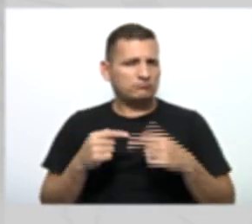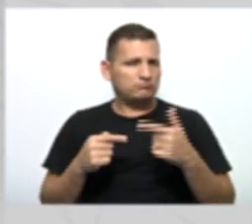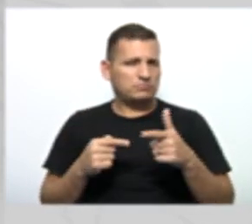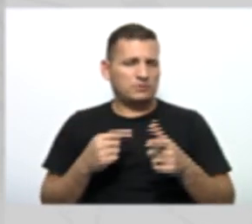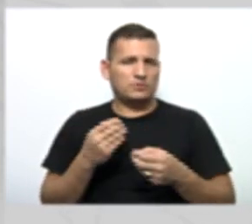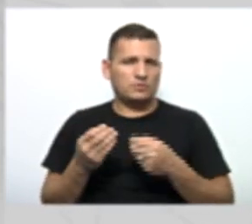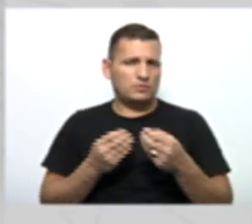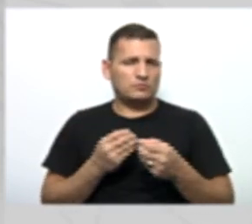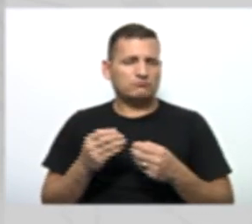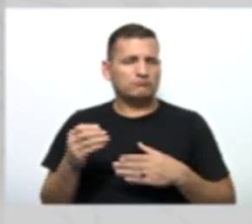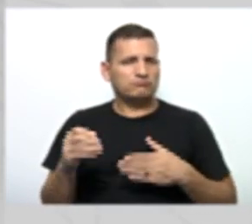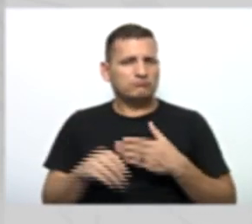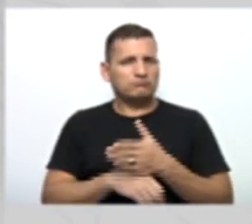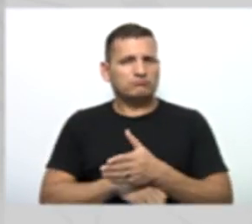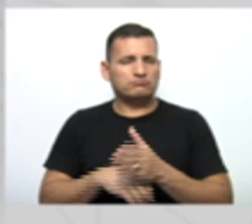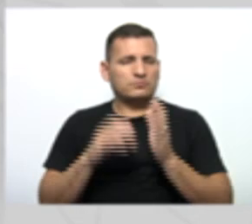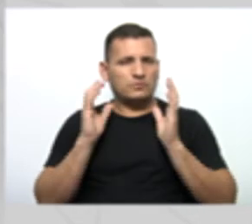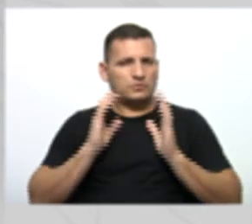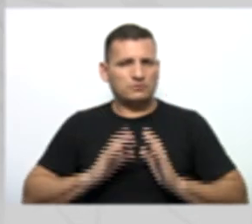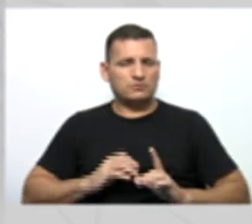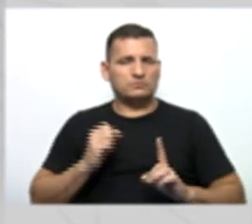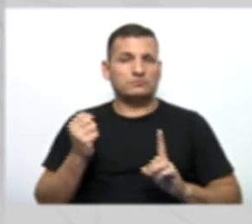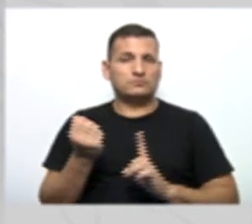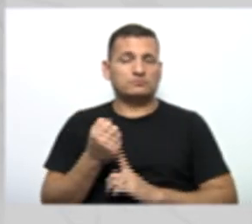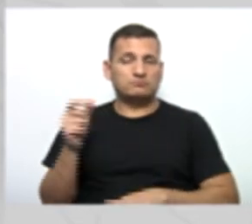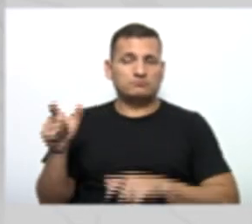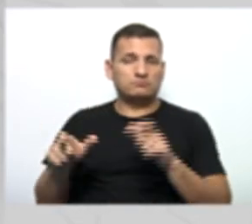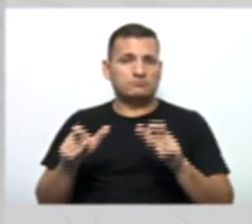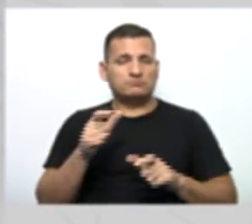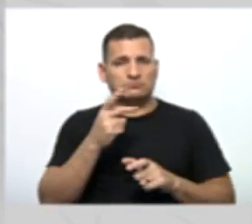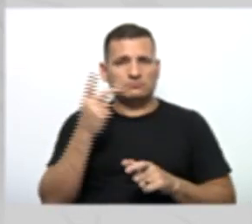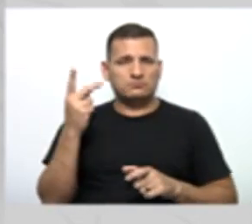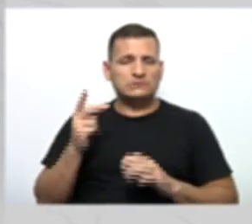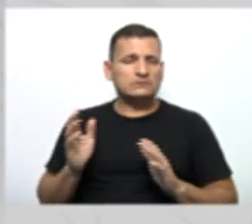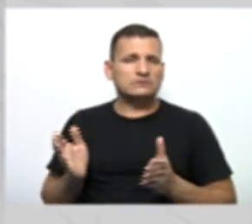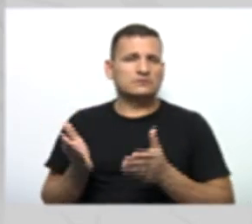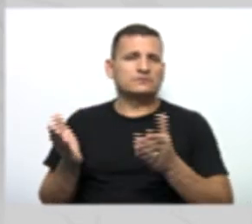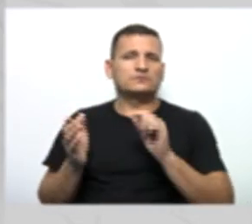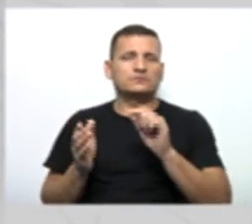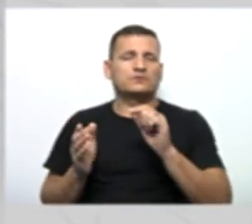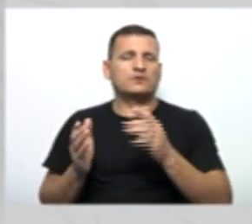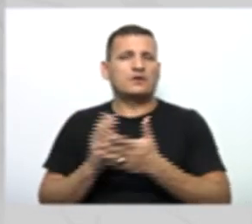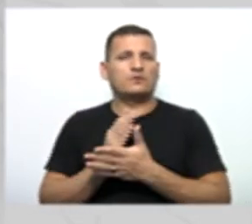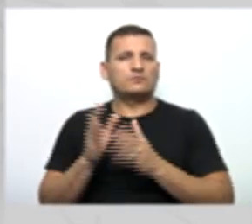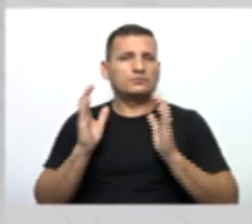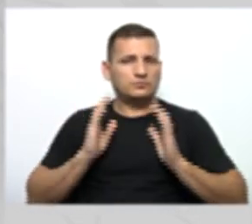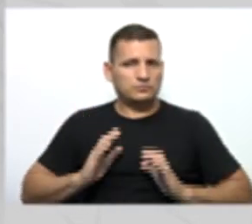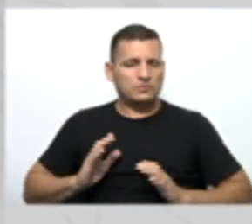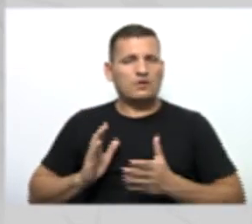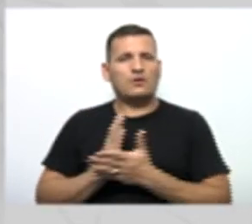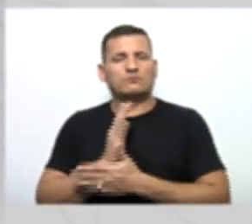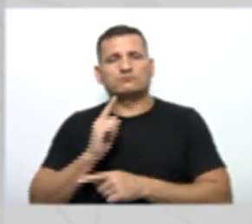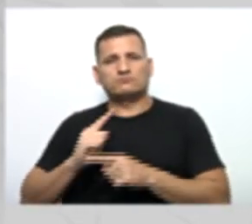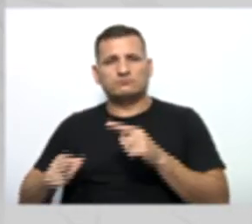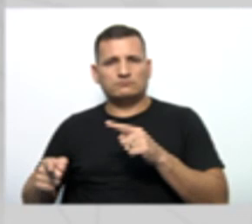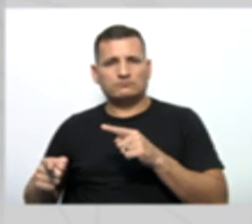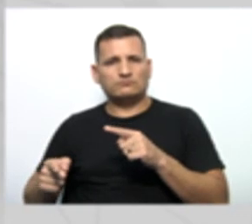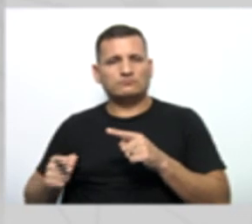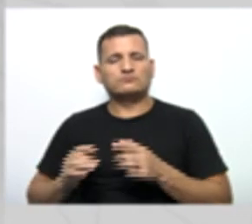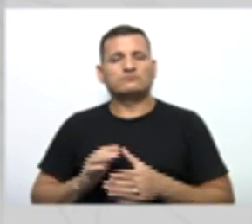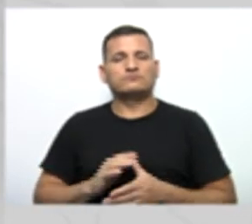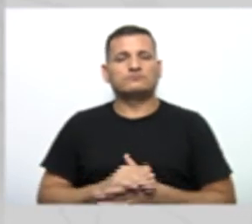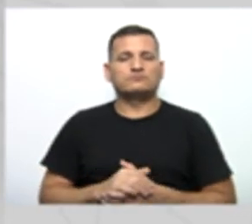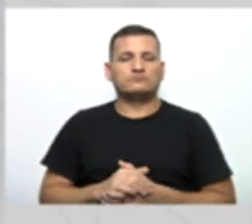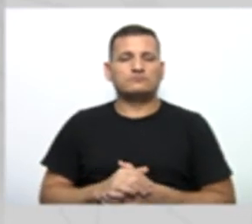condutas sociais dos indivíduos, incentivando algumas condutas, restringindo outras.